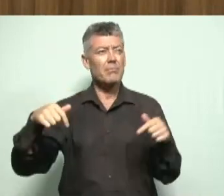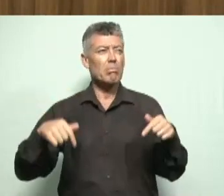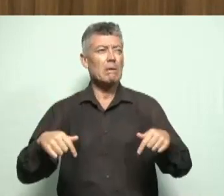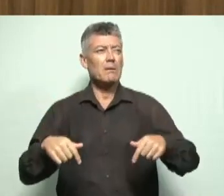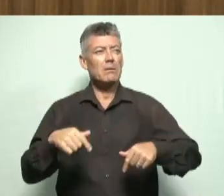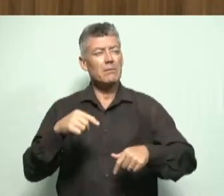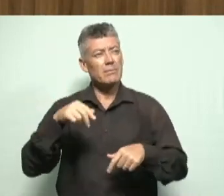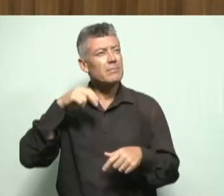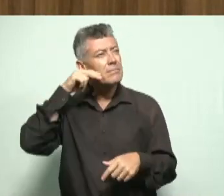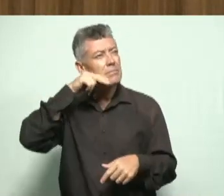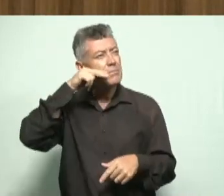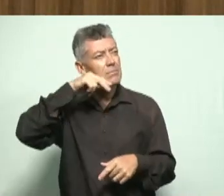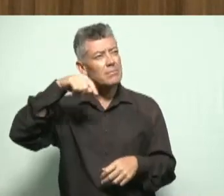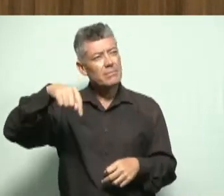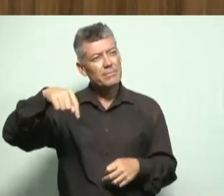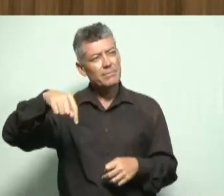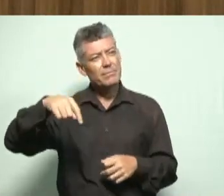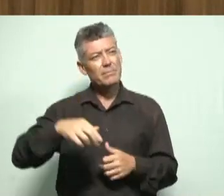Natal está